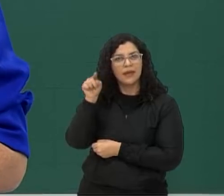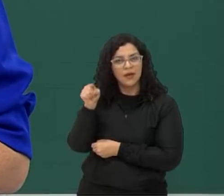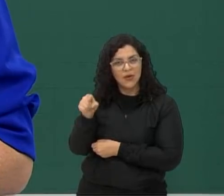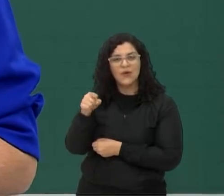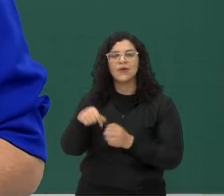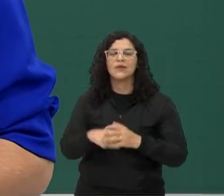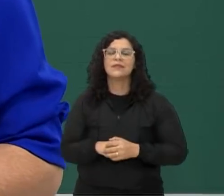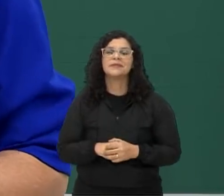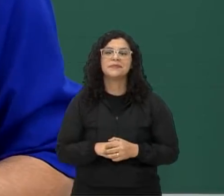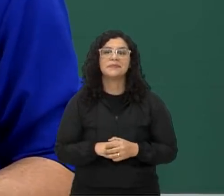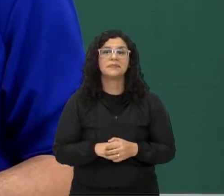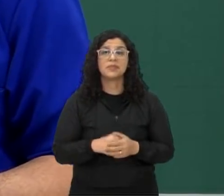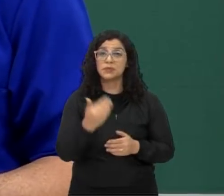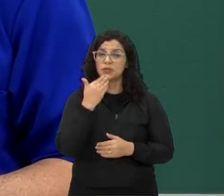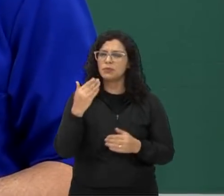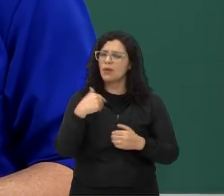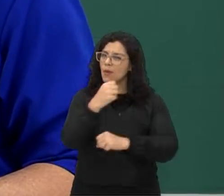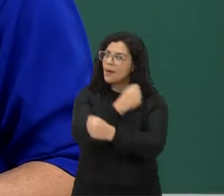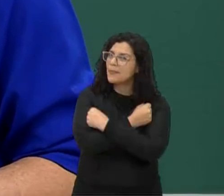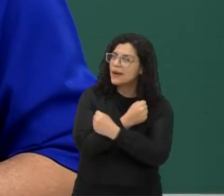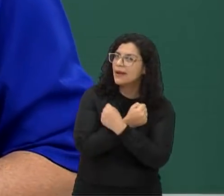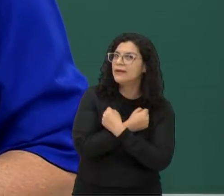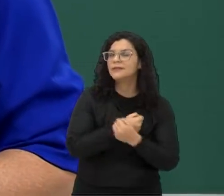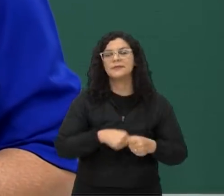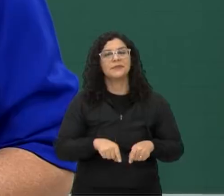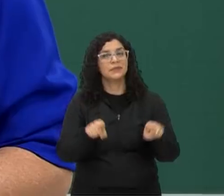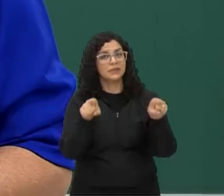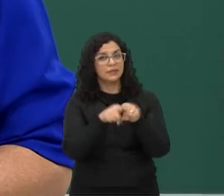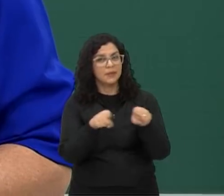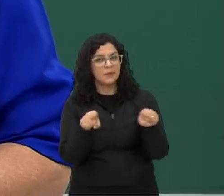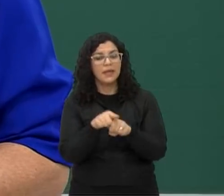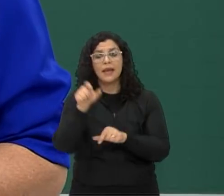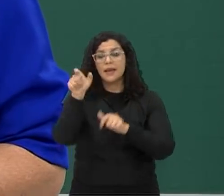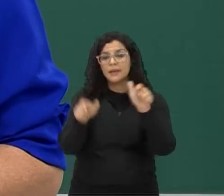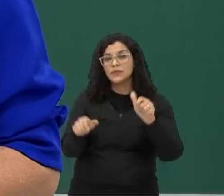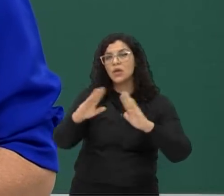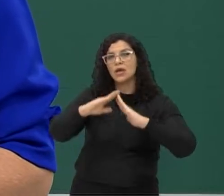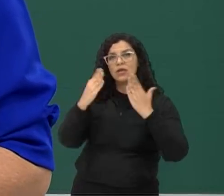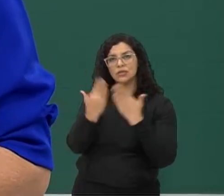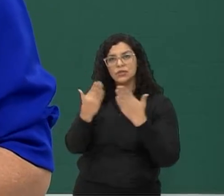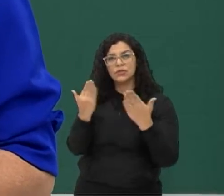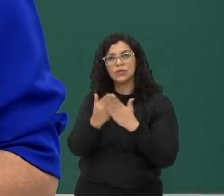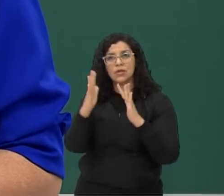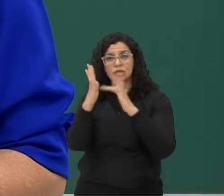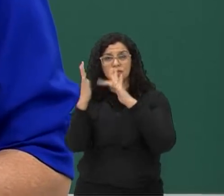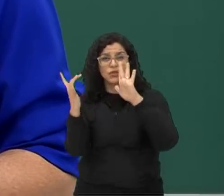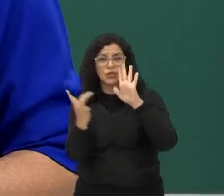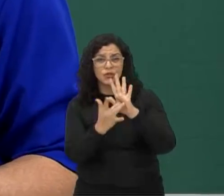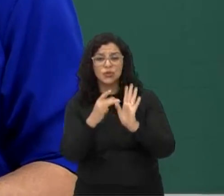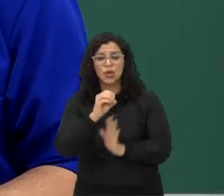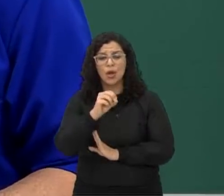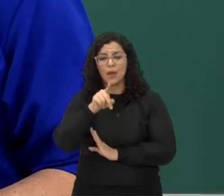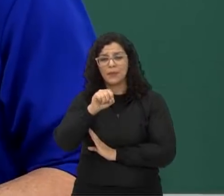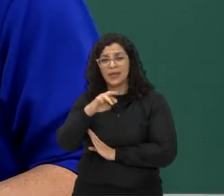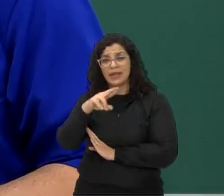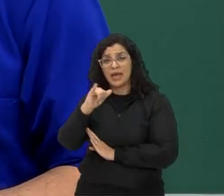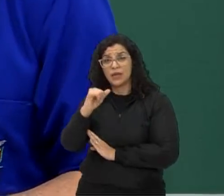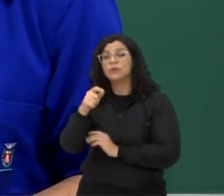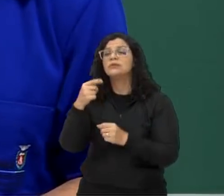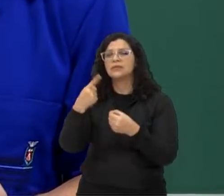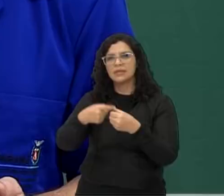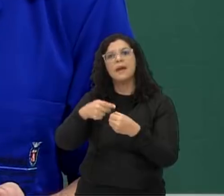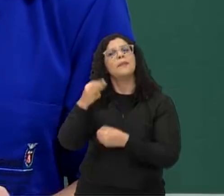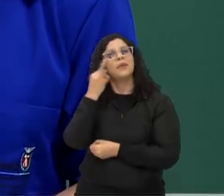José Gomes Amaral, pedindo para mandar um abraço. E também o pessoal da Escola Jesus Divino Operário, também de